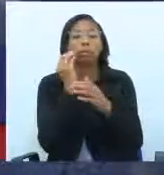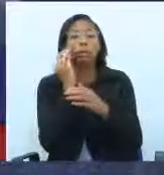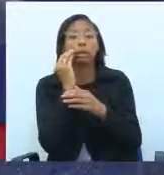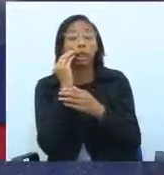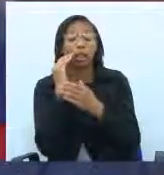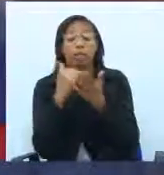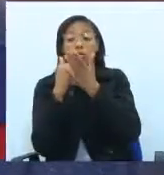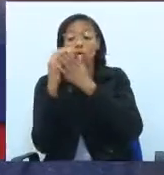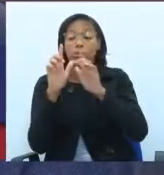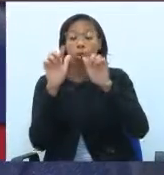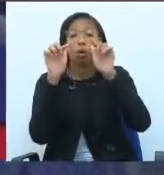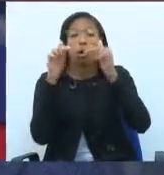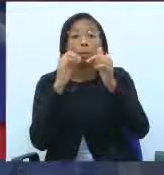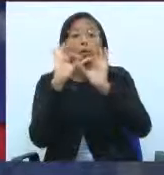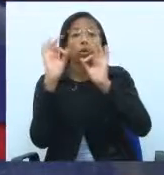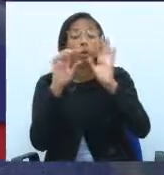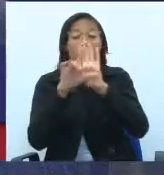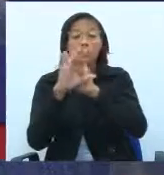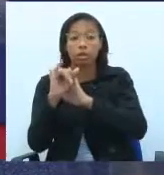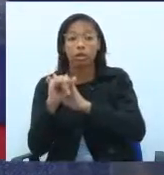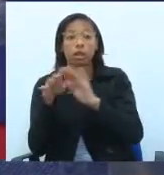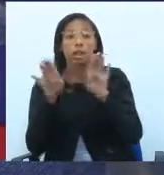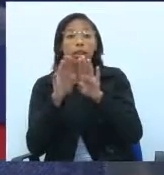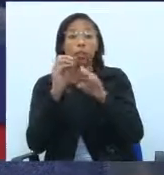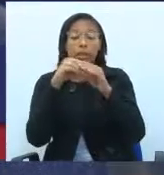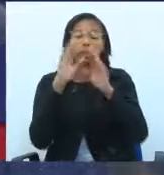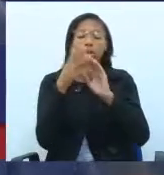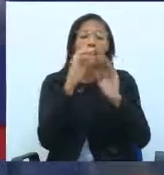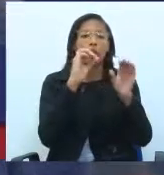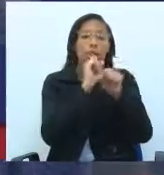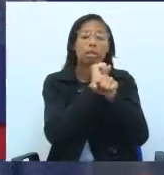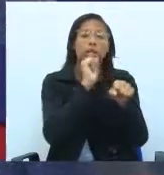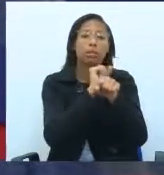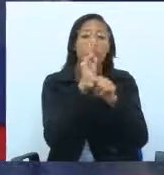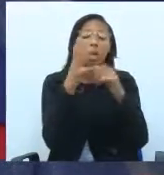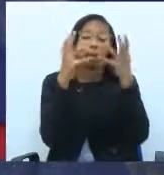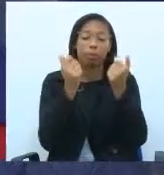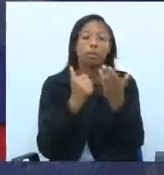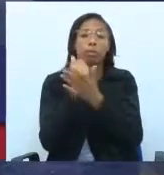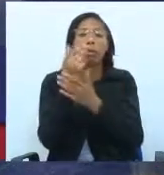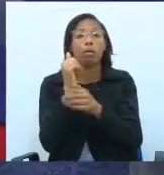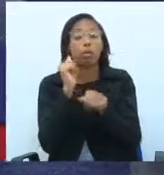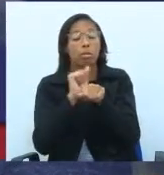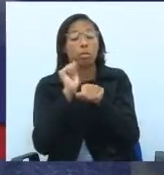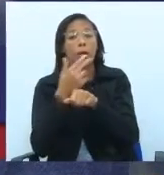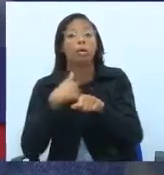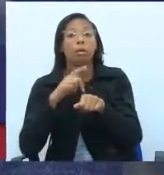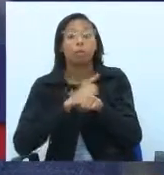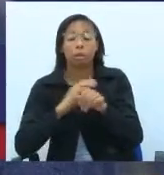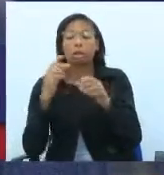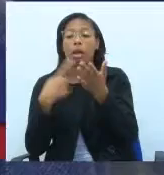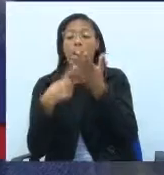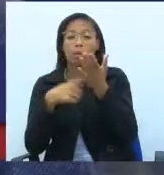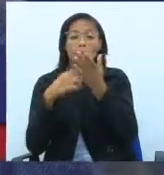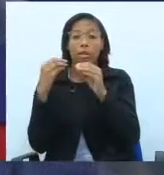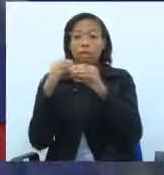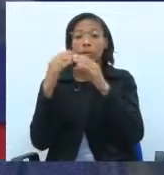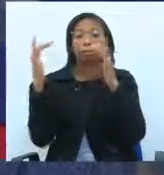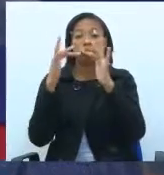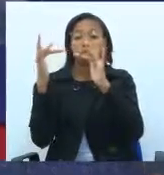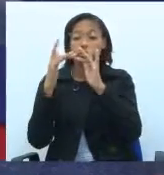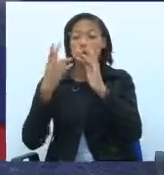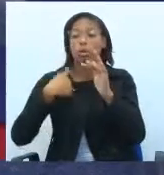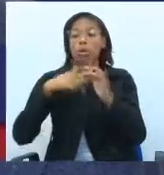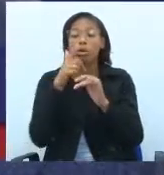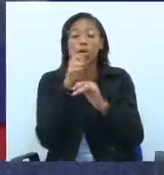tomado iniciativas como esse projeto de lei que está aqui na Câmara. Eu espero que haja um entendimento entre o executivo e o legislativo e a gente